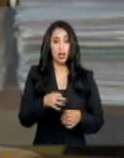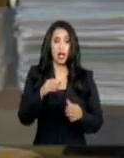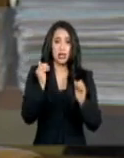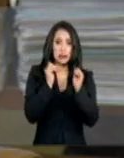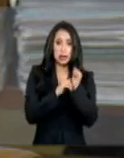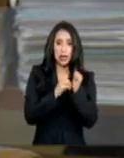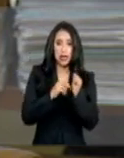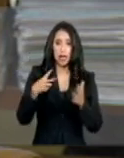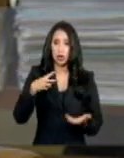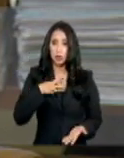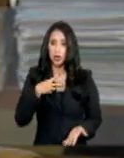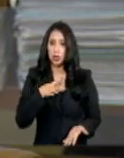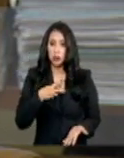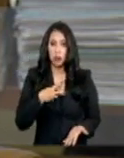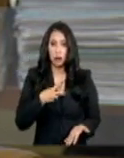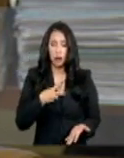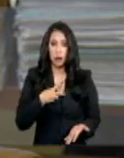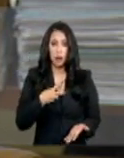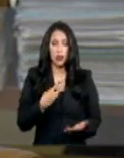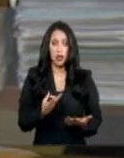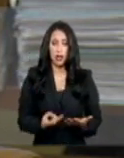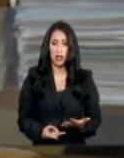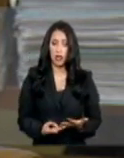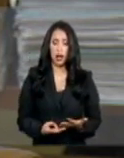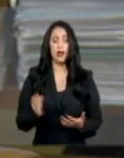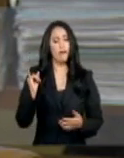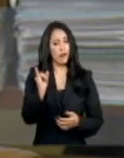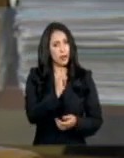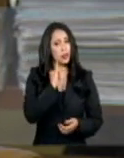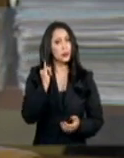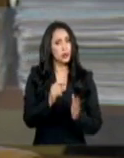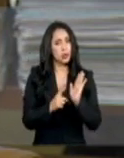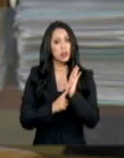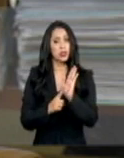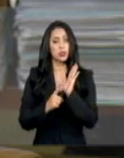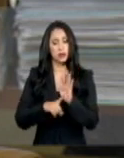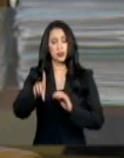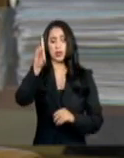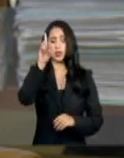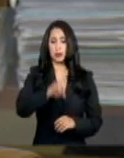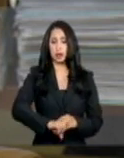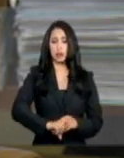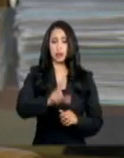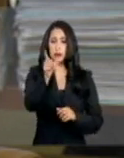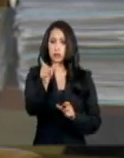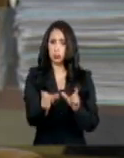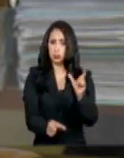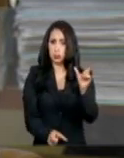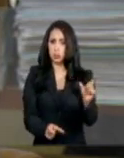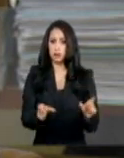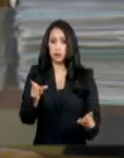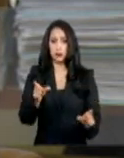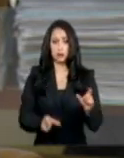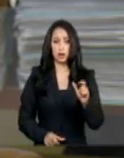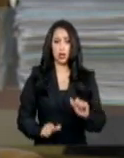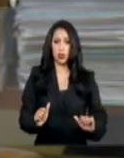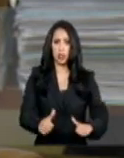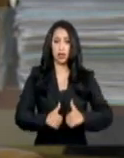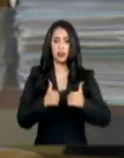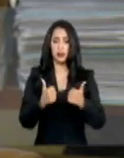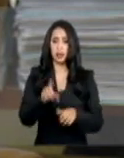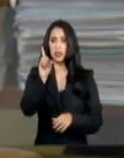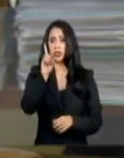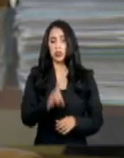à privacidade que representa importante manifestação dos direitos da personalidade qualifica se tal direito